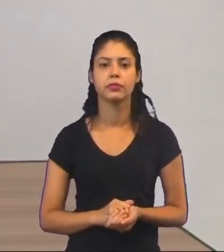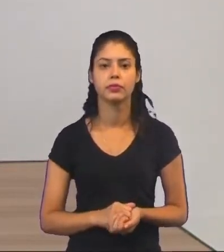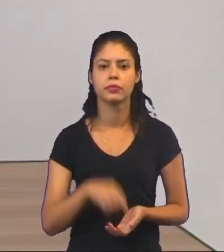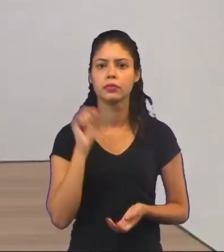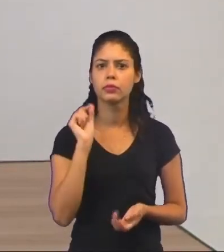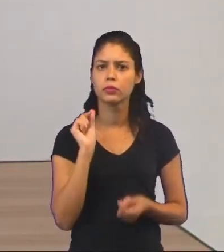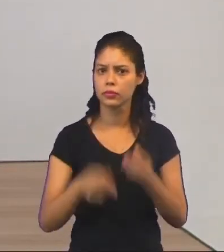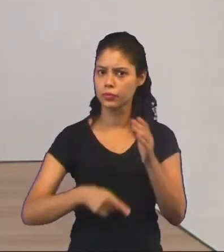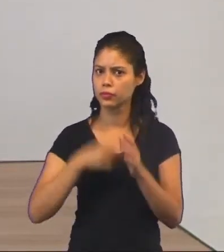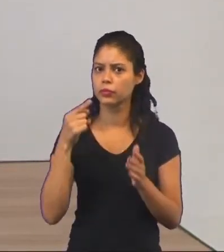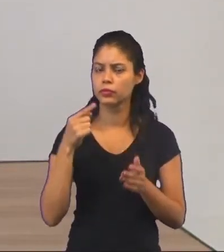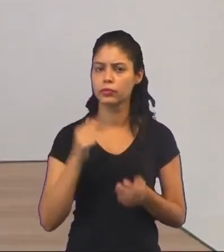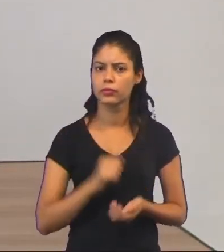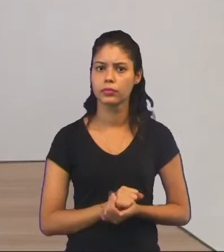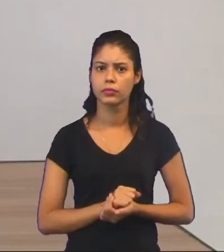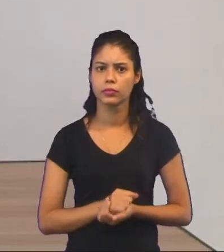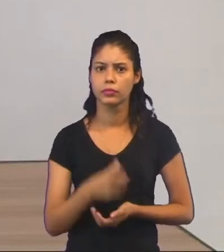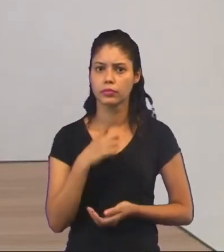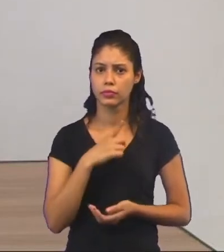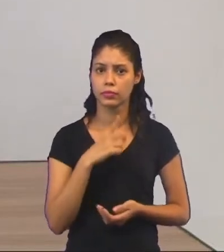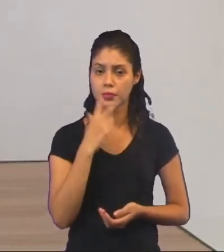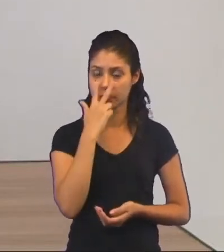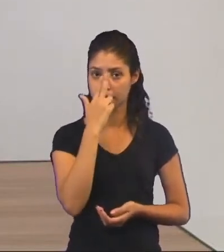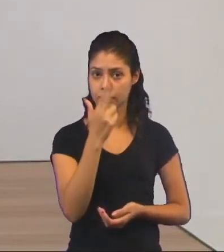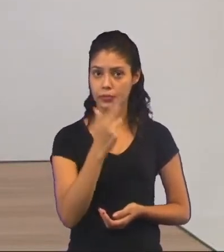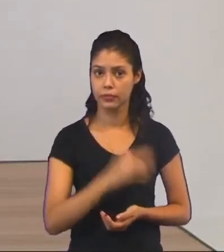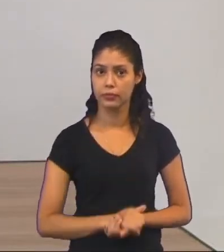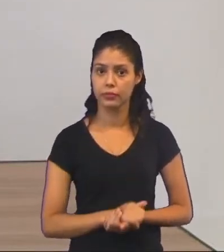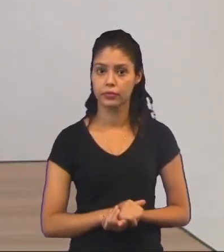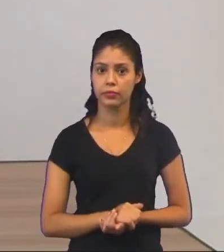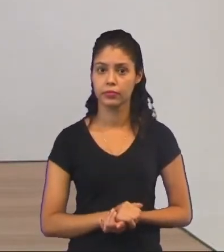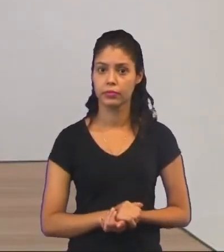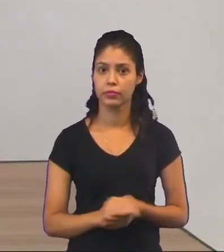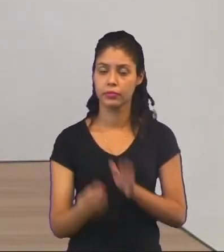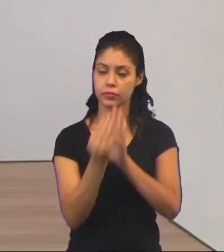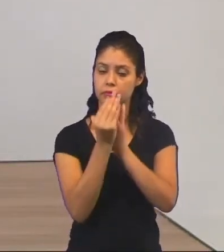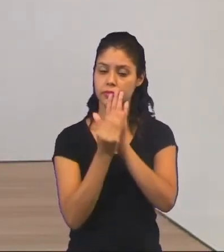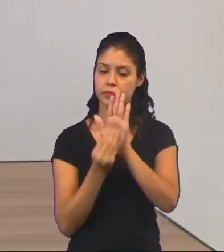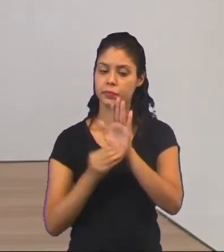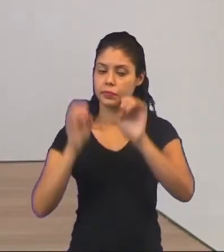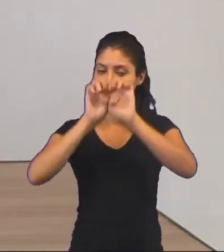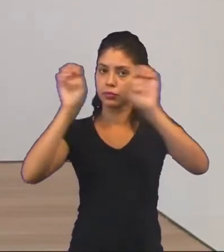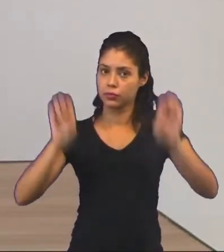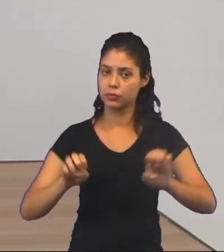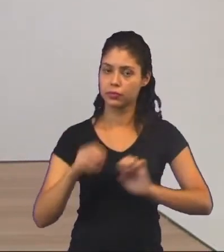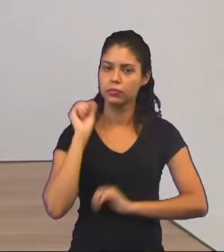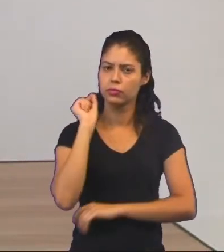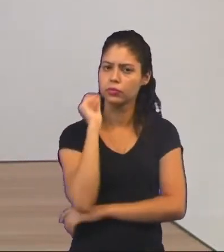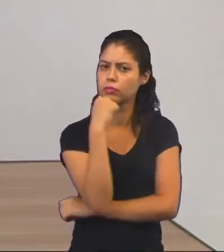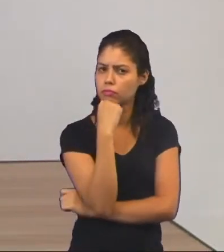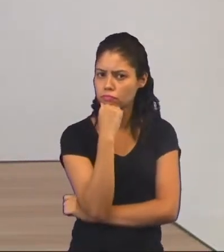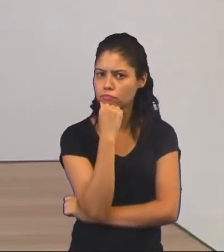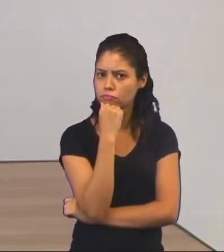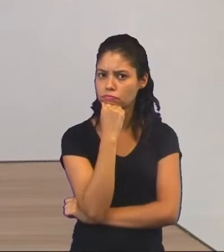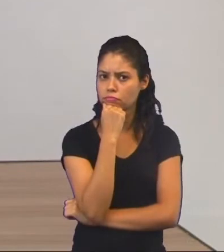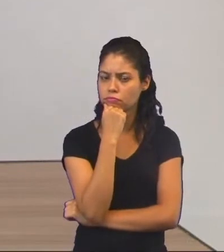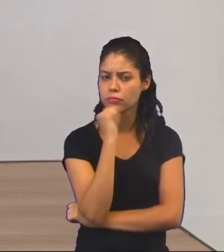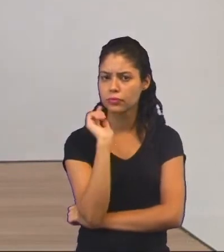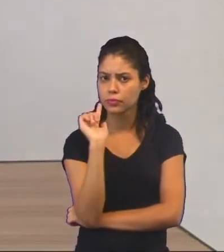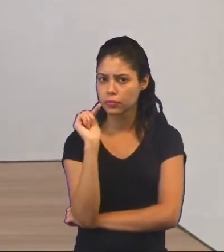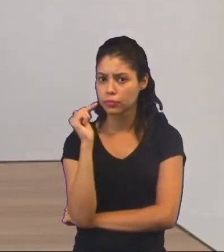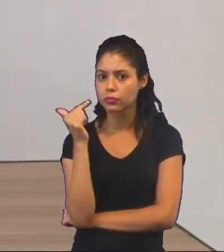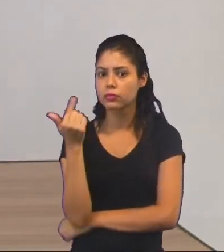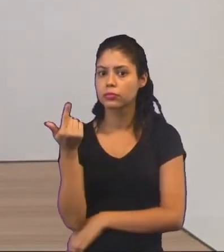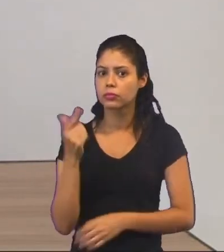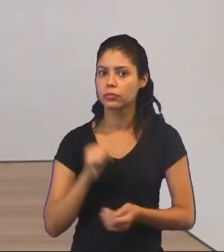o que primeiro tem que aparecer na receita, na estrutura de uma receita, o que aparece em primeiro?